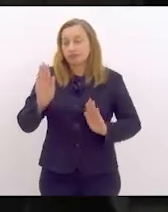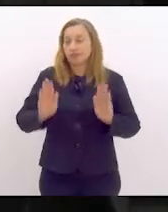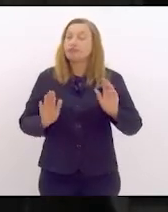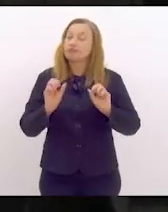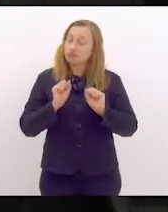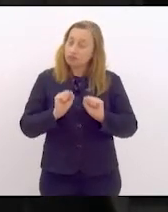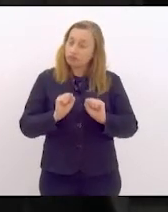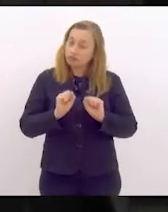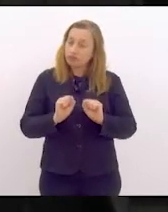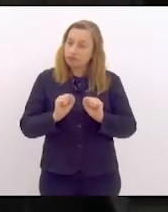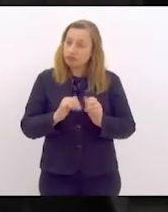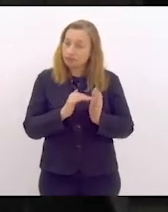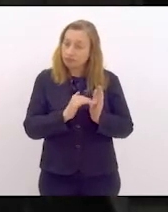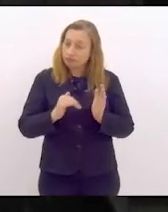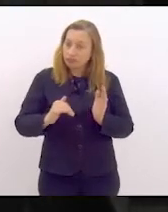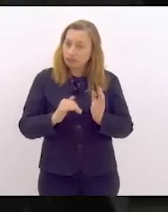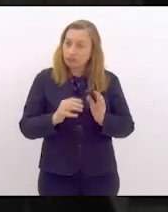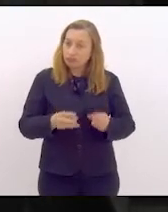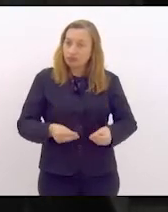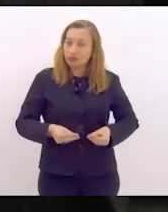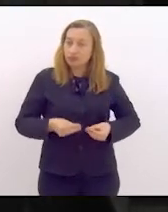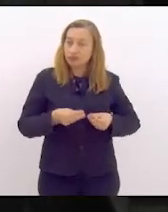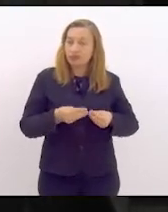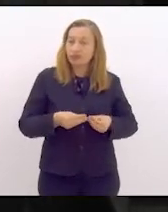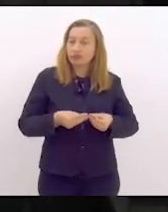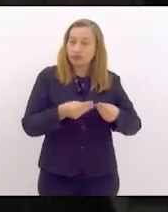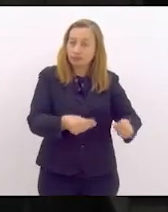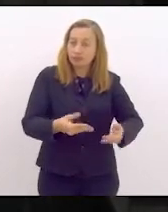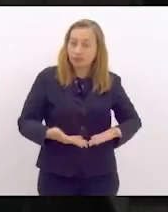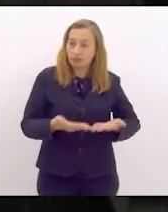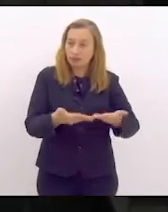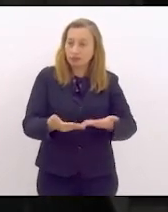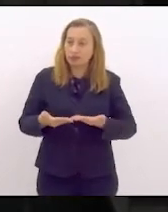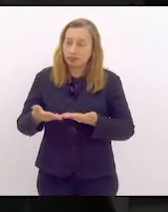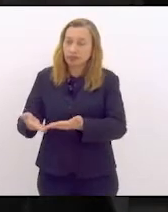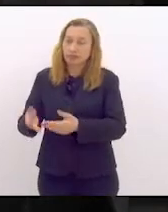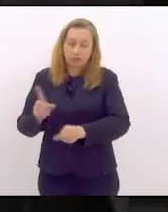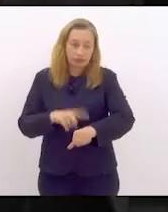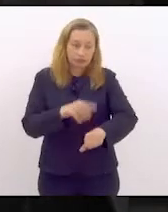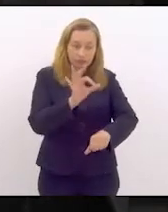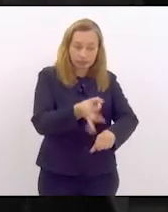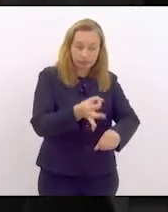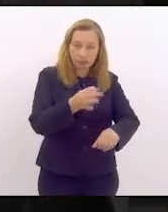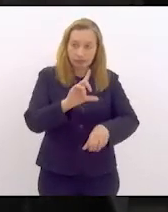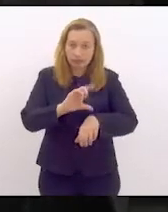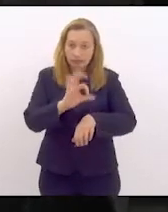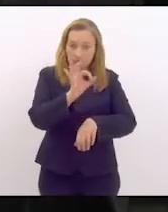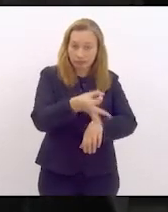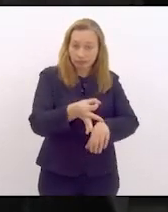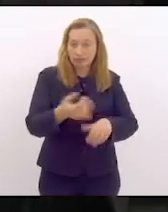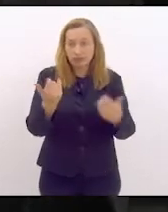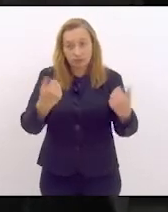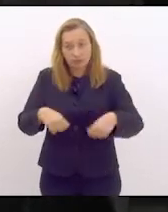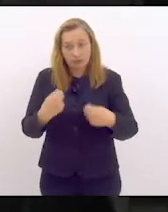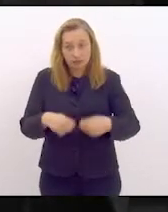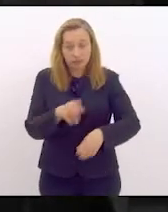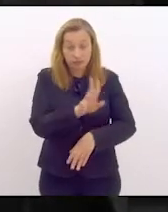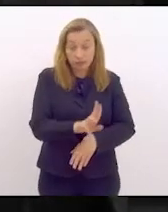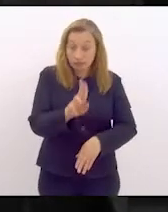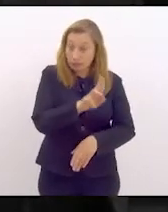dispensação para ser entregue paulatinamente em diversos pontos, conforme as necessidades de